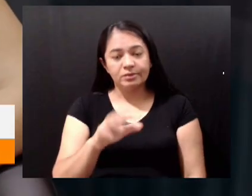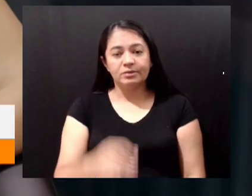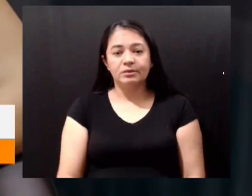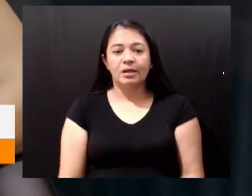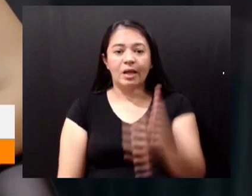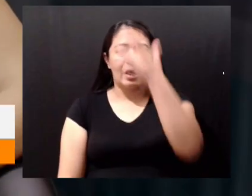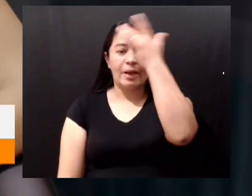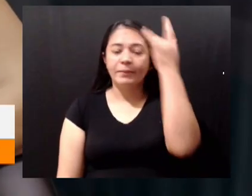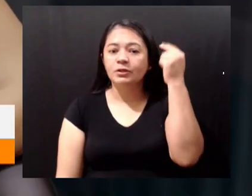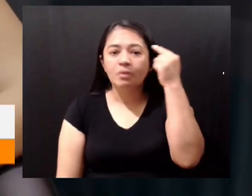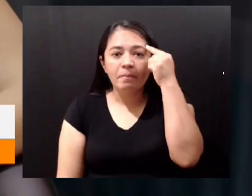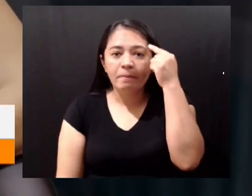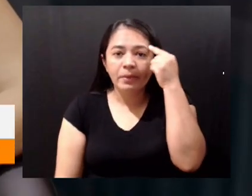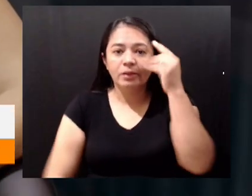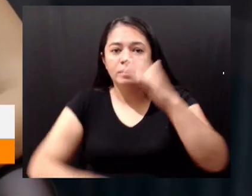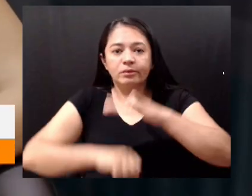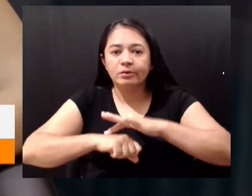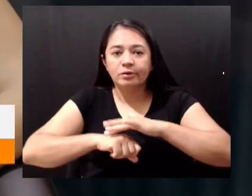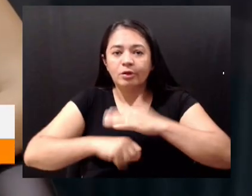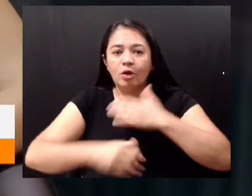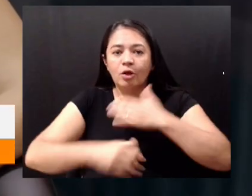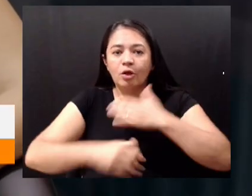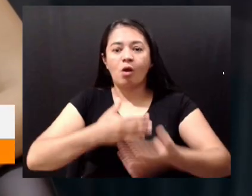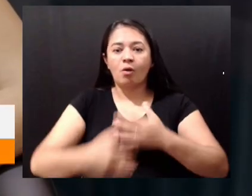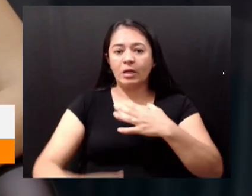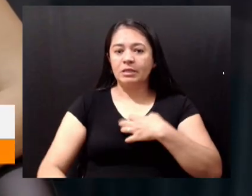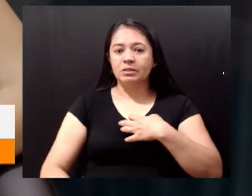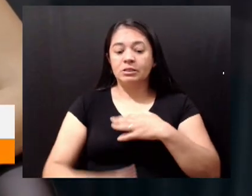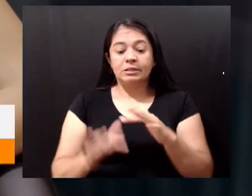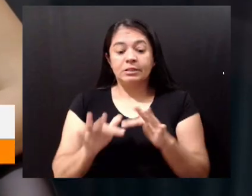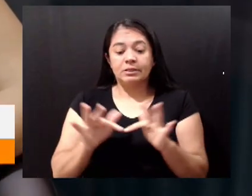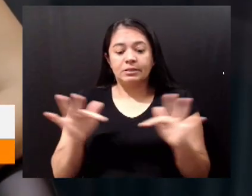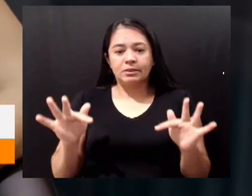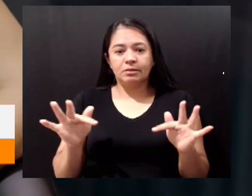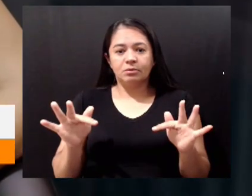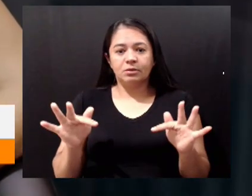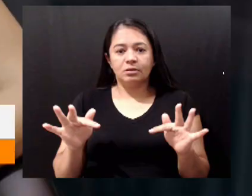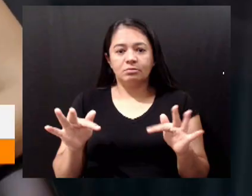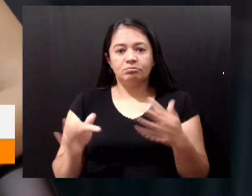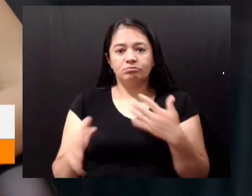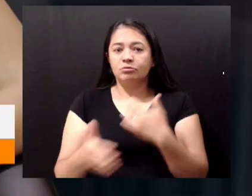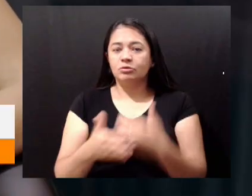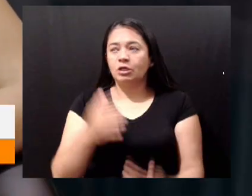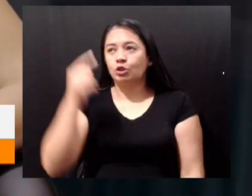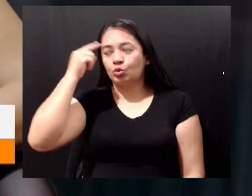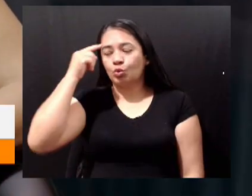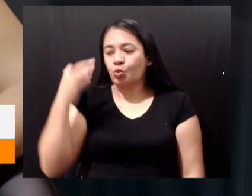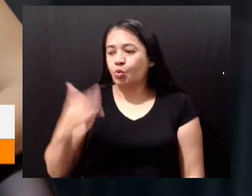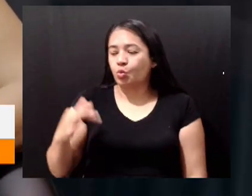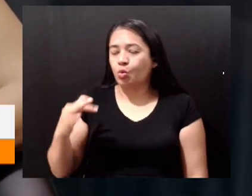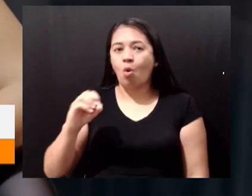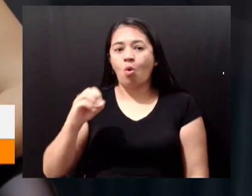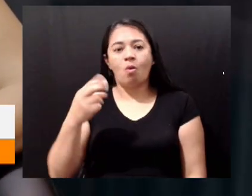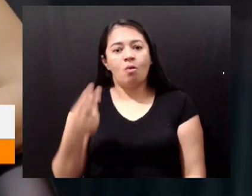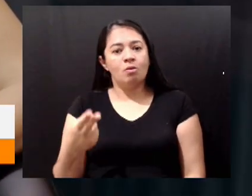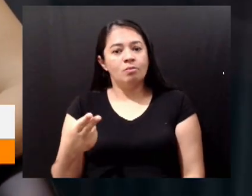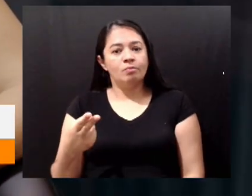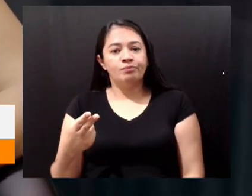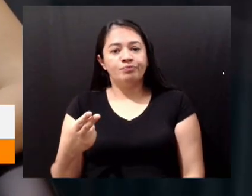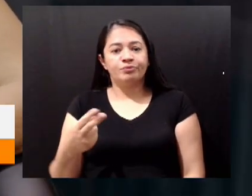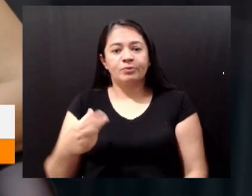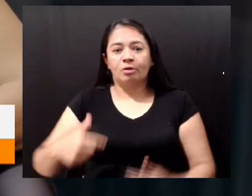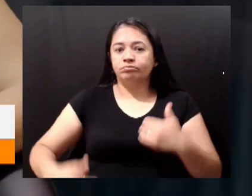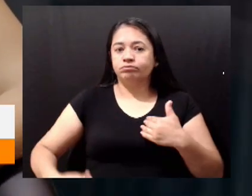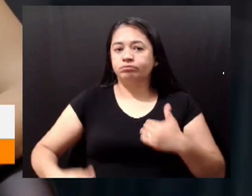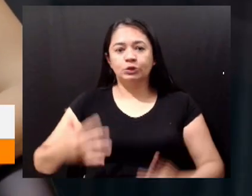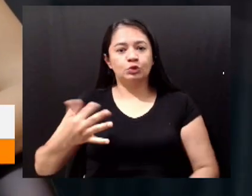doente, então qualquer sintoma mínimo que ele apresente, seja uma dor de cabeça, seja alguma dor em alguma outra região